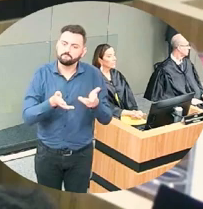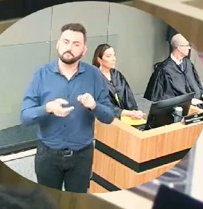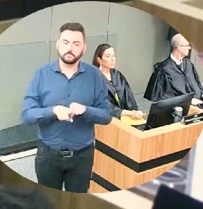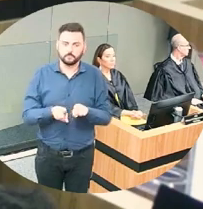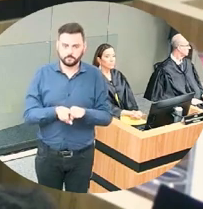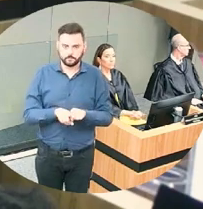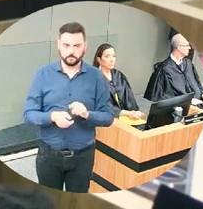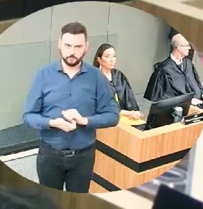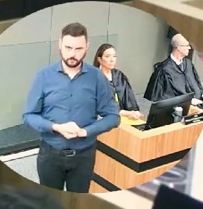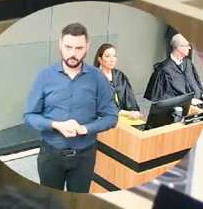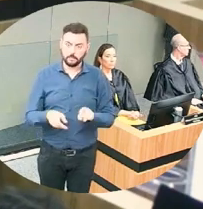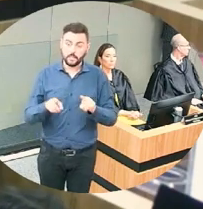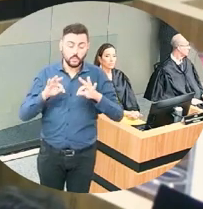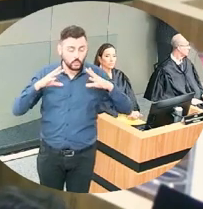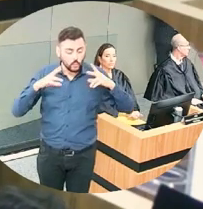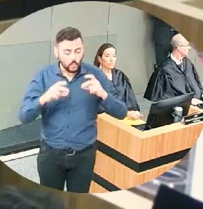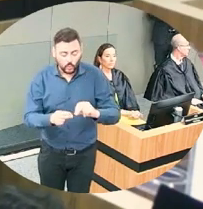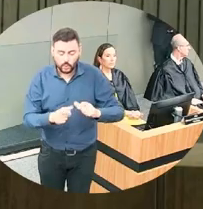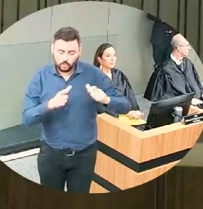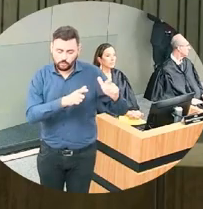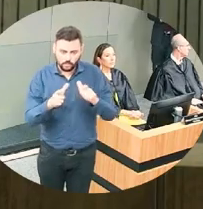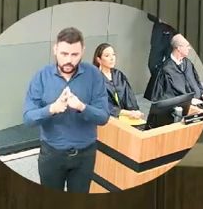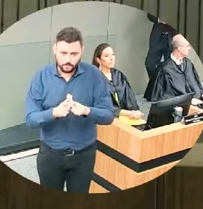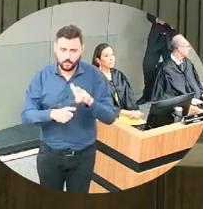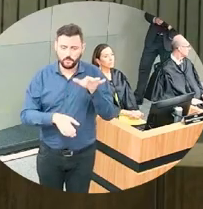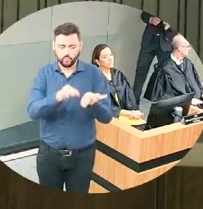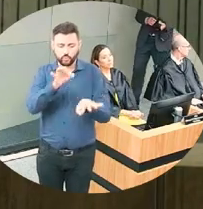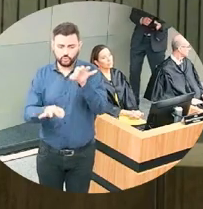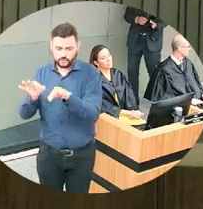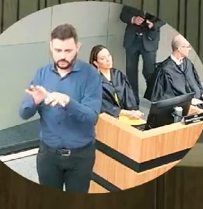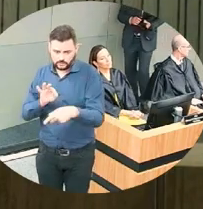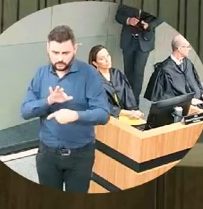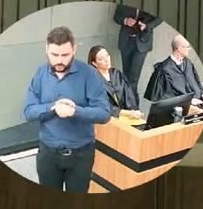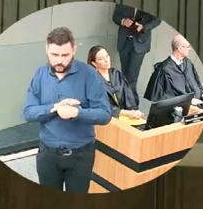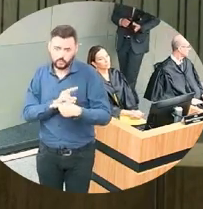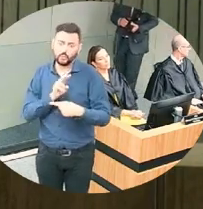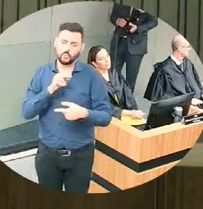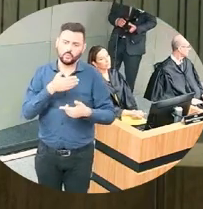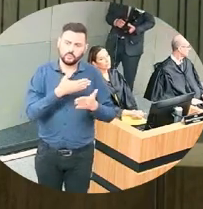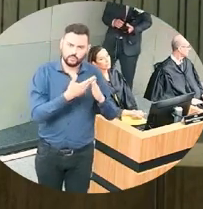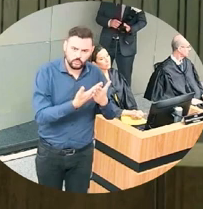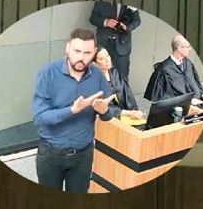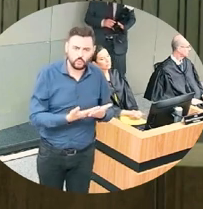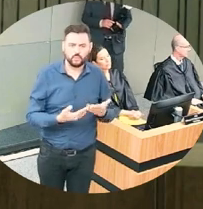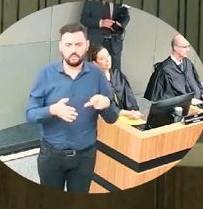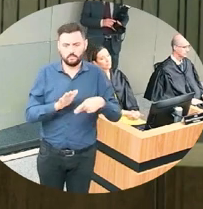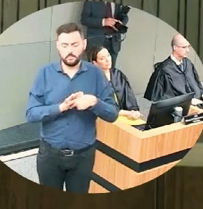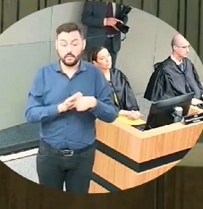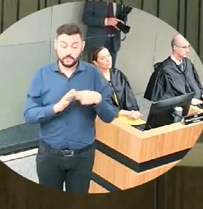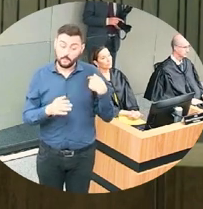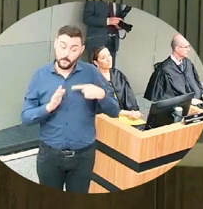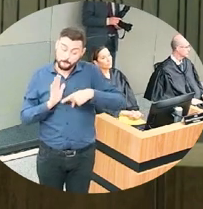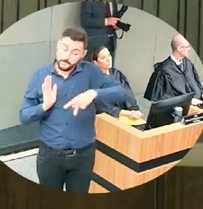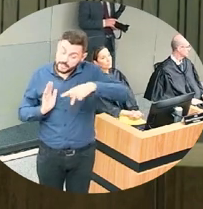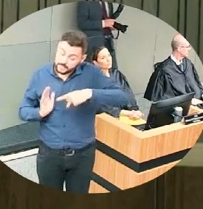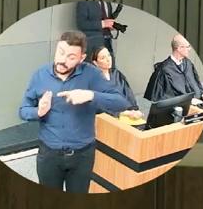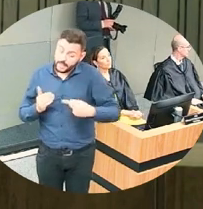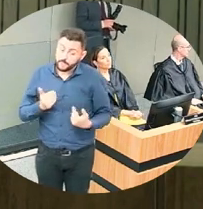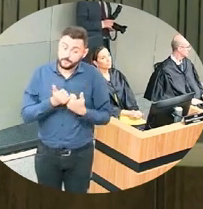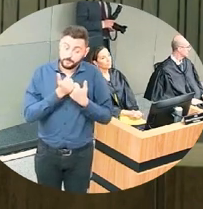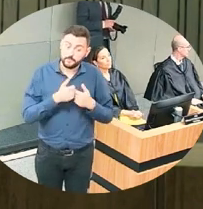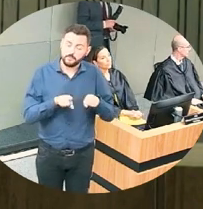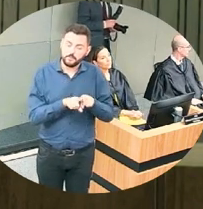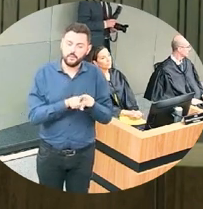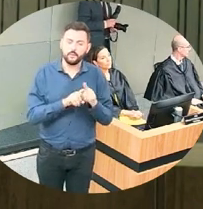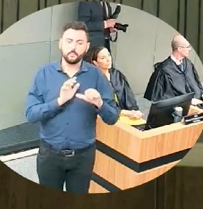reúne todas as escolas judiciais se tornou vice-presidente desse órgão e conseguiu trazer para cá